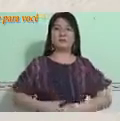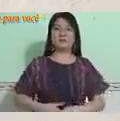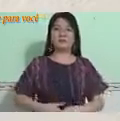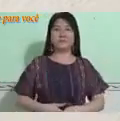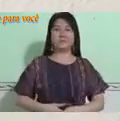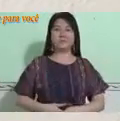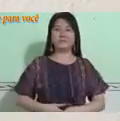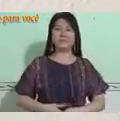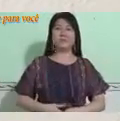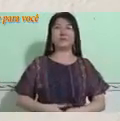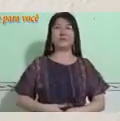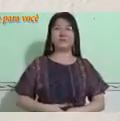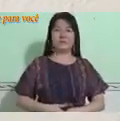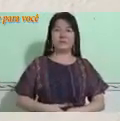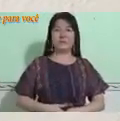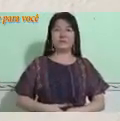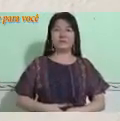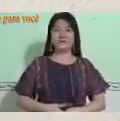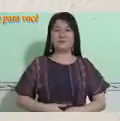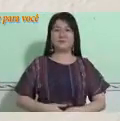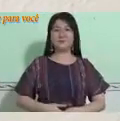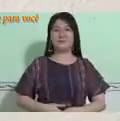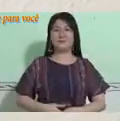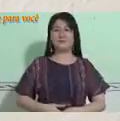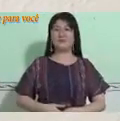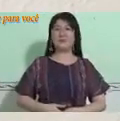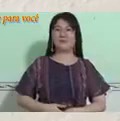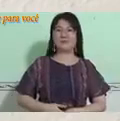o plano terapêutico indicado pelo psiquiatra.